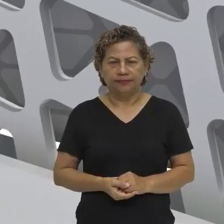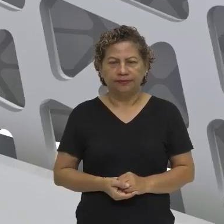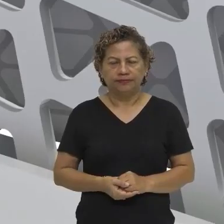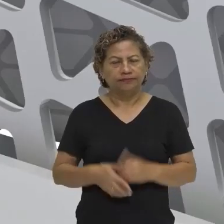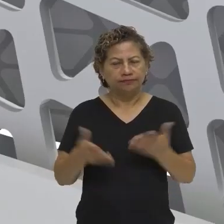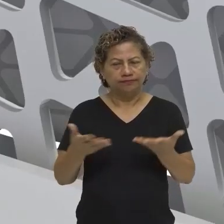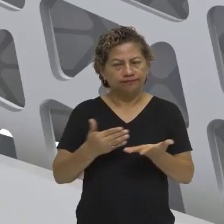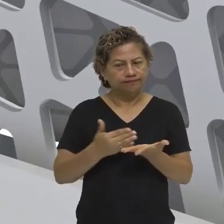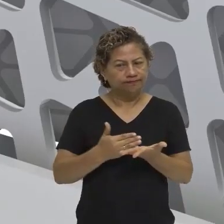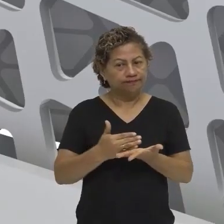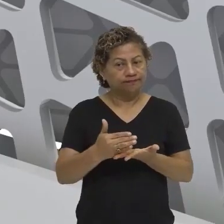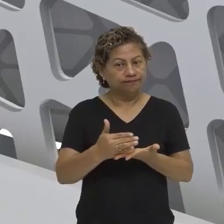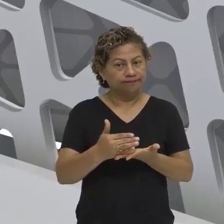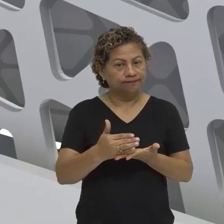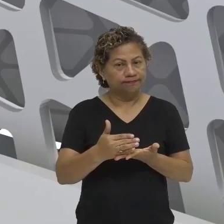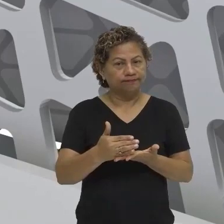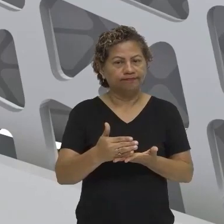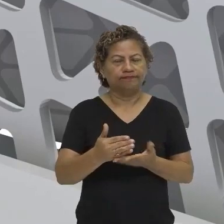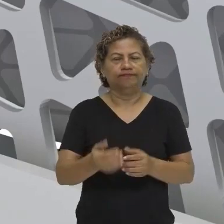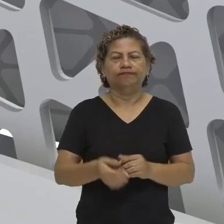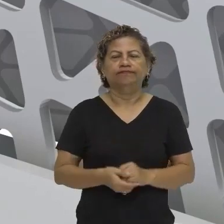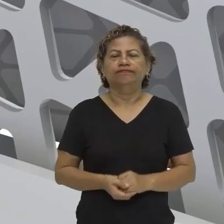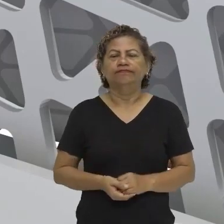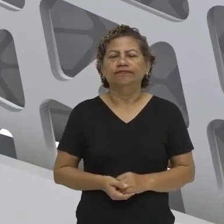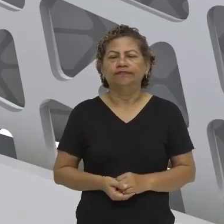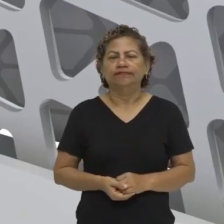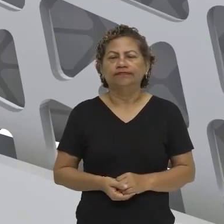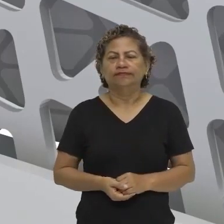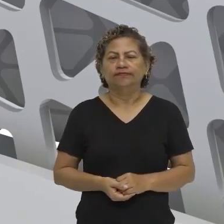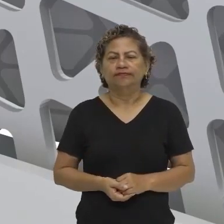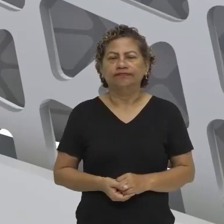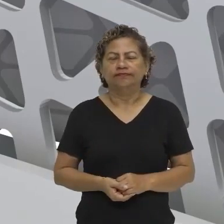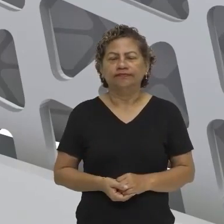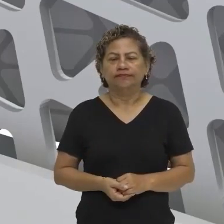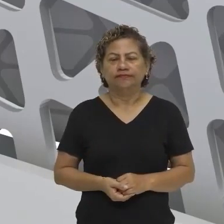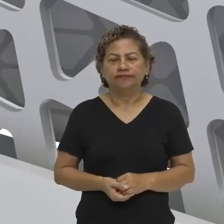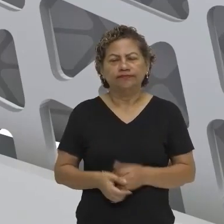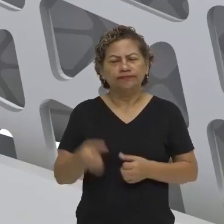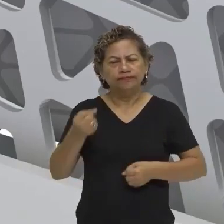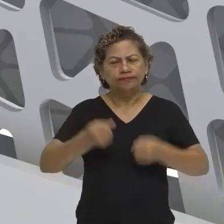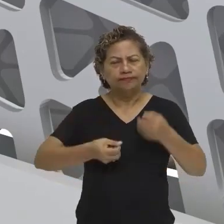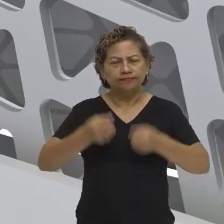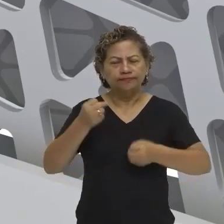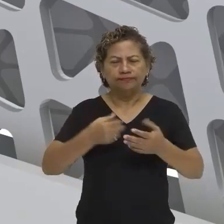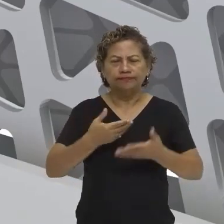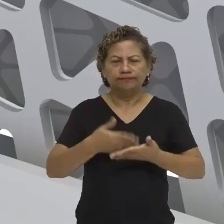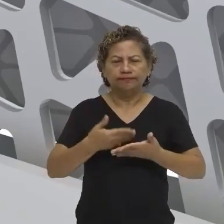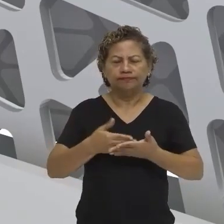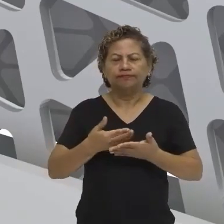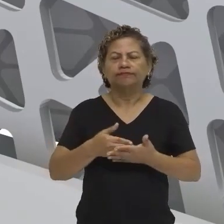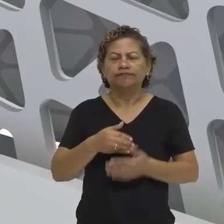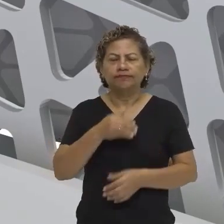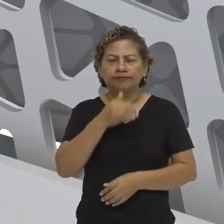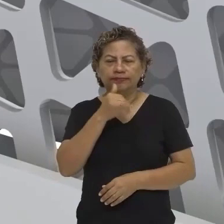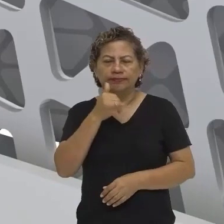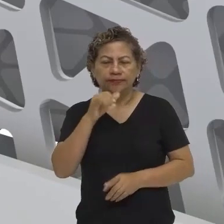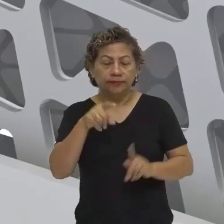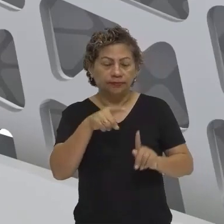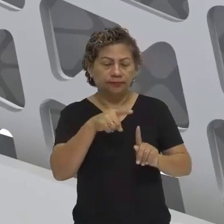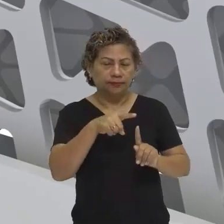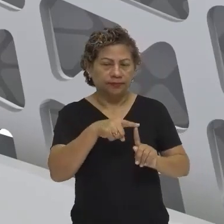Muito bem, pessoal. Vamos dar início então aqui à nossa aula, certo? Falando sobre energia e